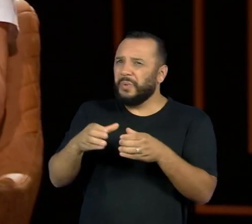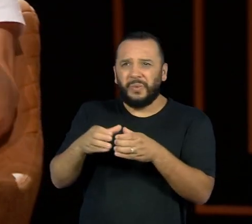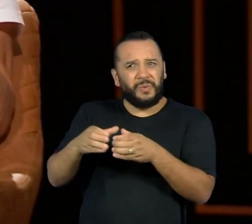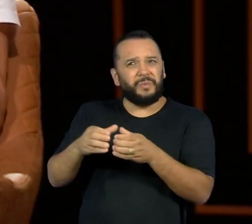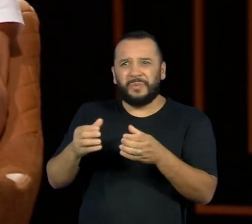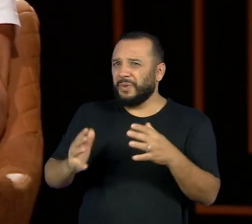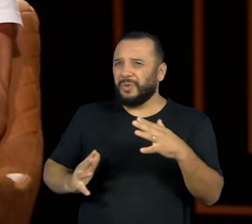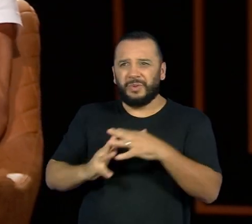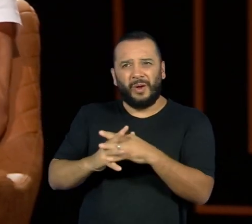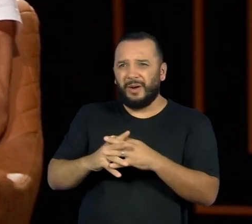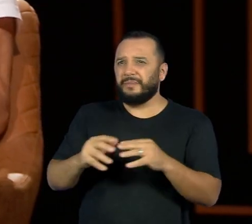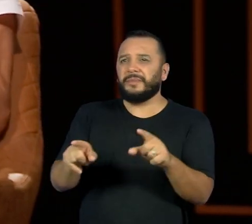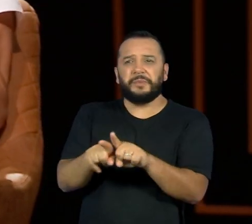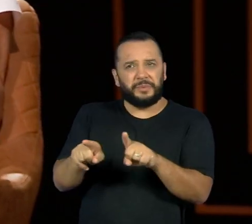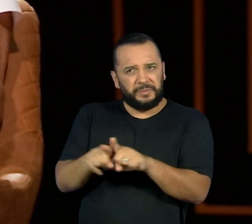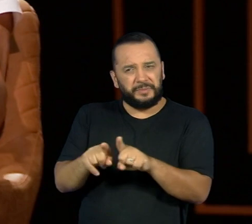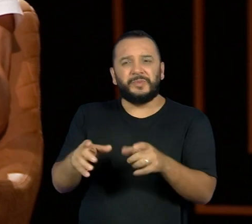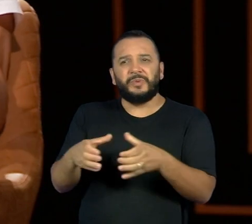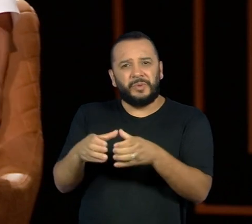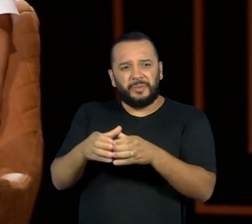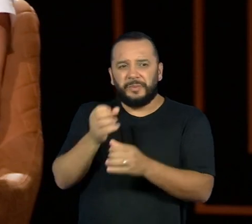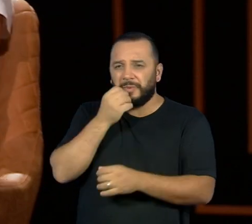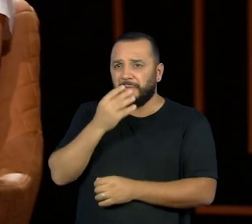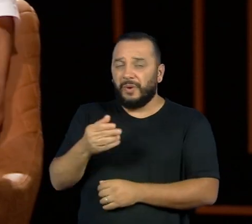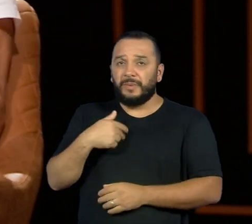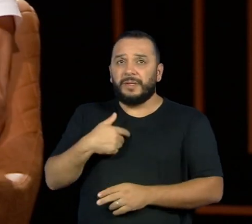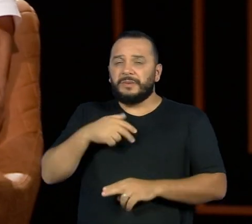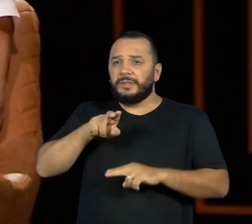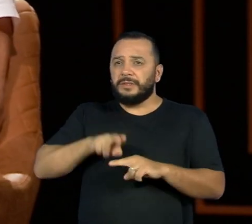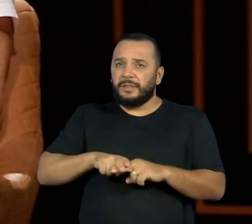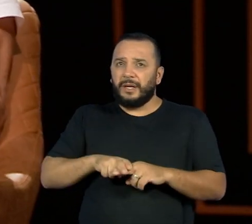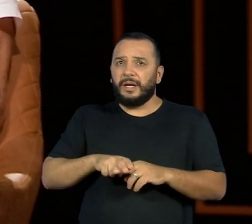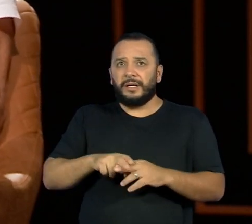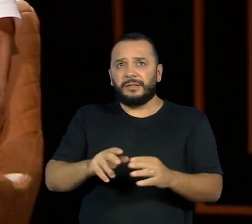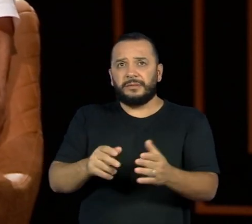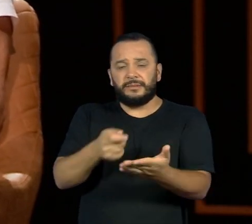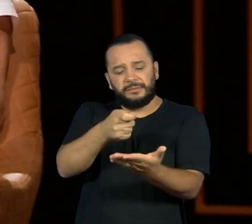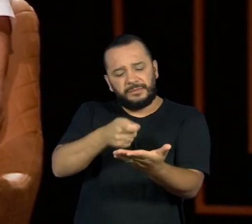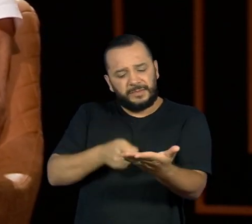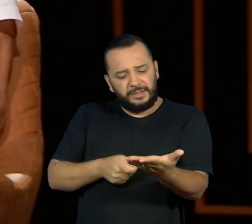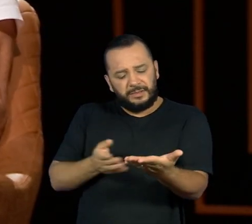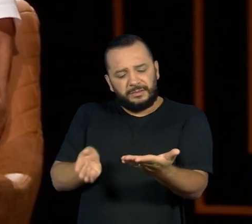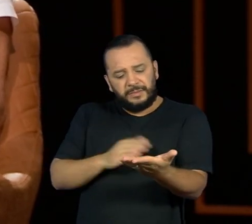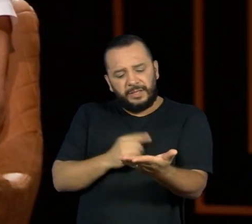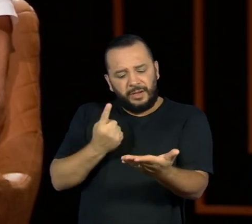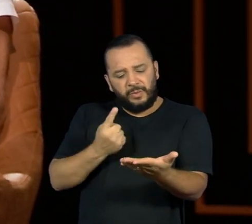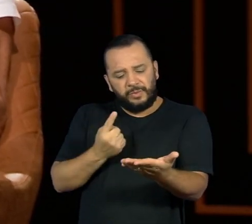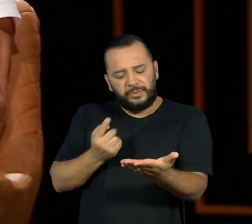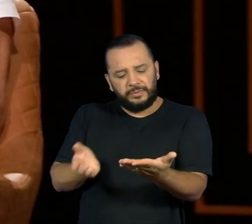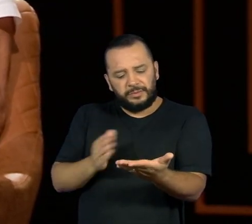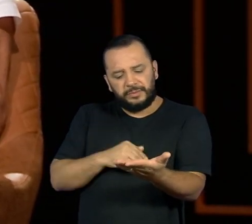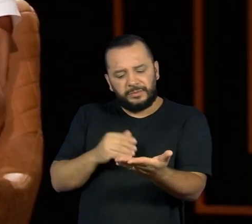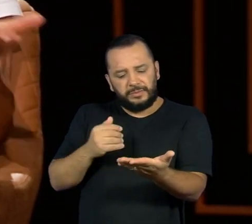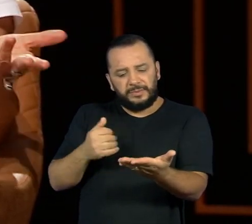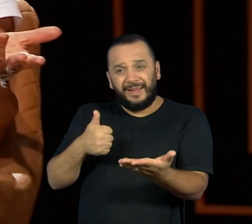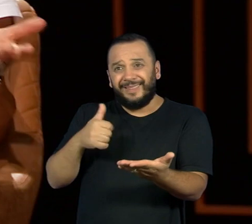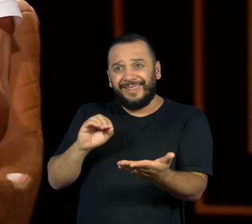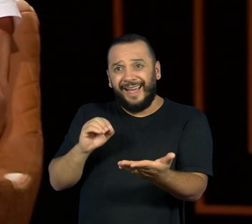turma fera. E eu sentada ali com o texto na minha frente, aí página 1, página 2, página